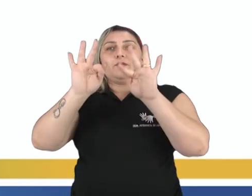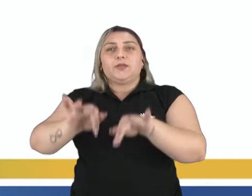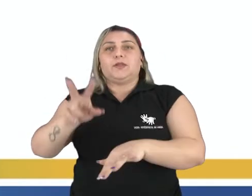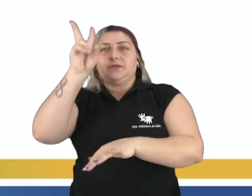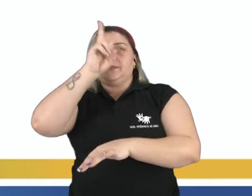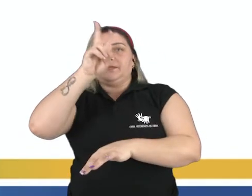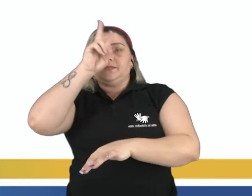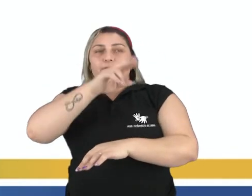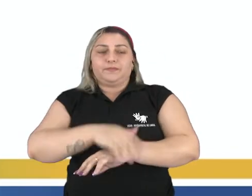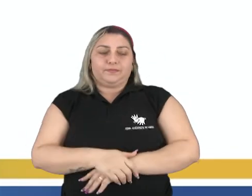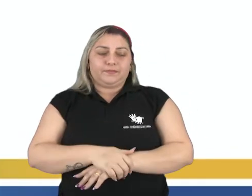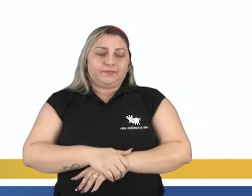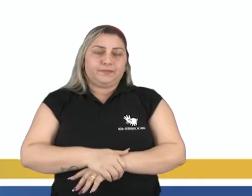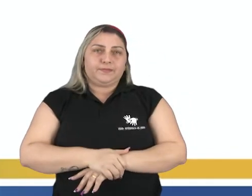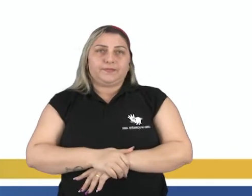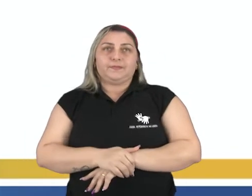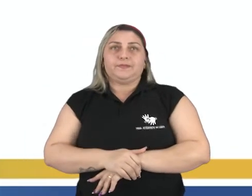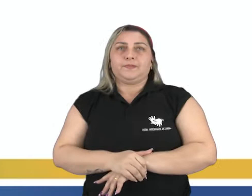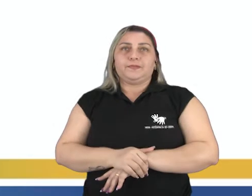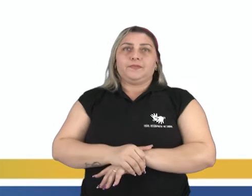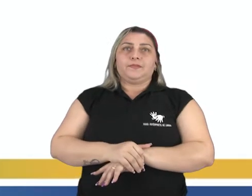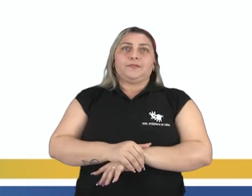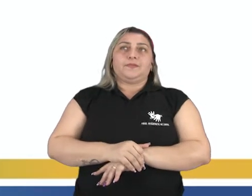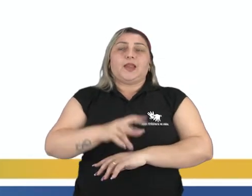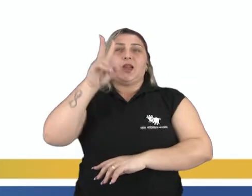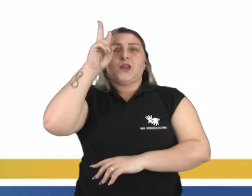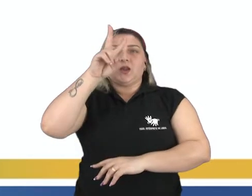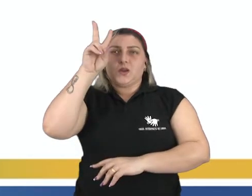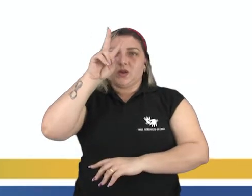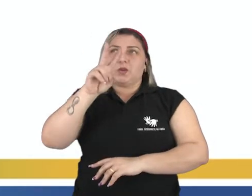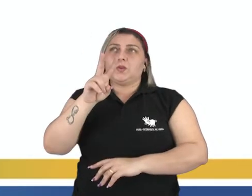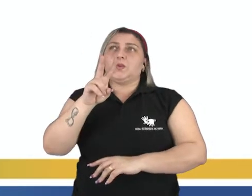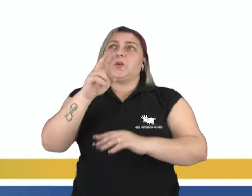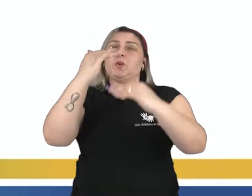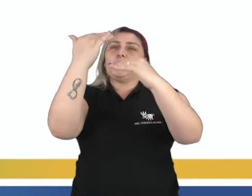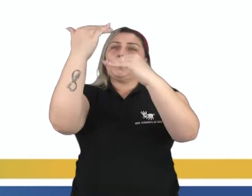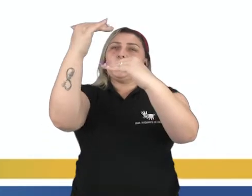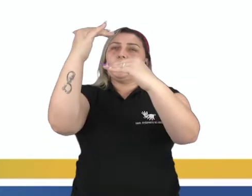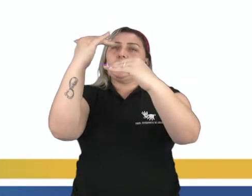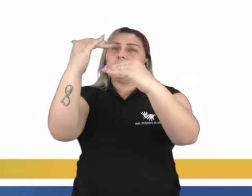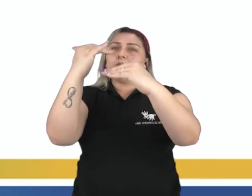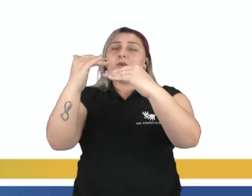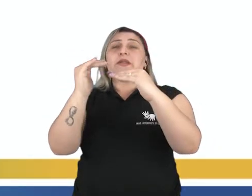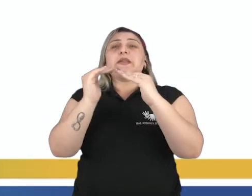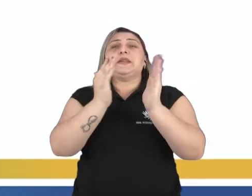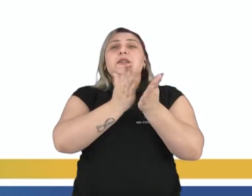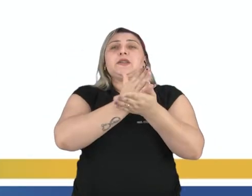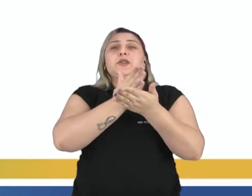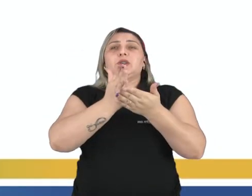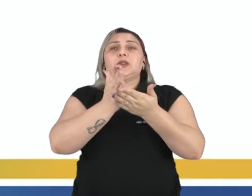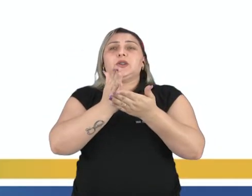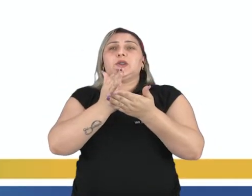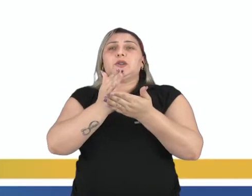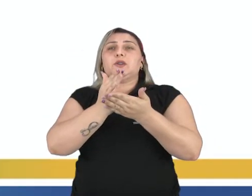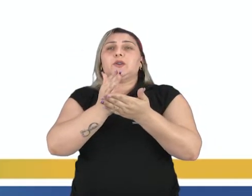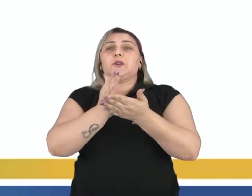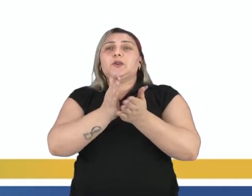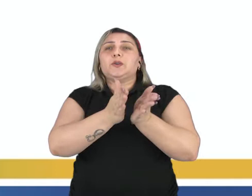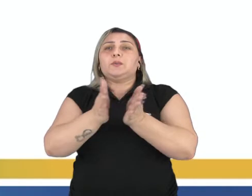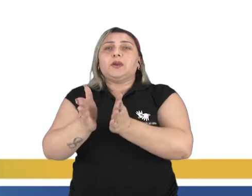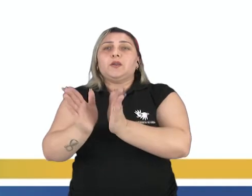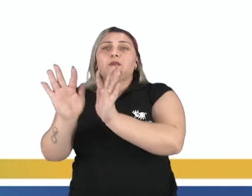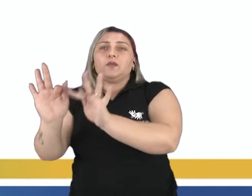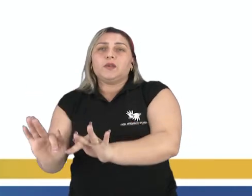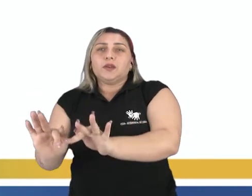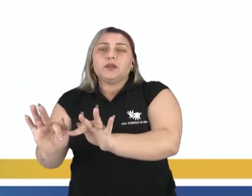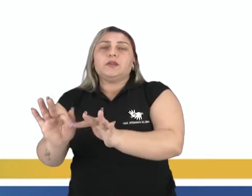Tá certo então toda a história bem marcadinha com início com meio e com sim tá E